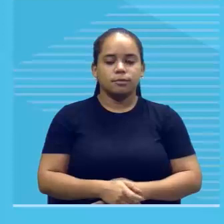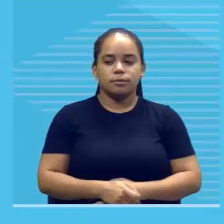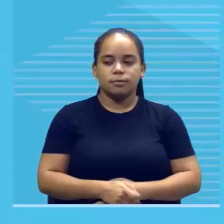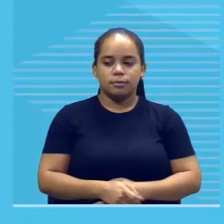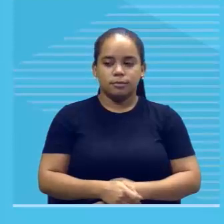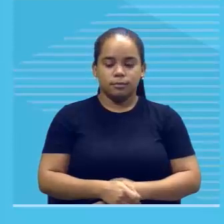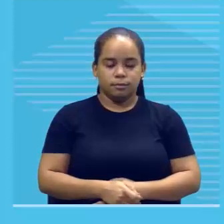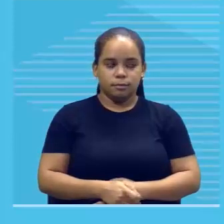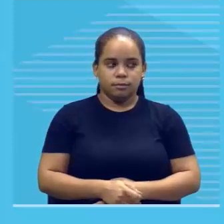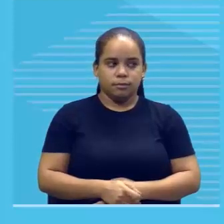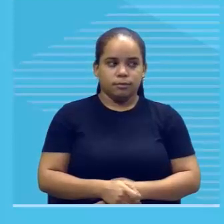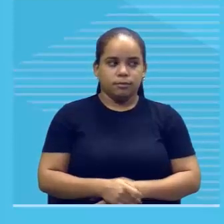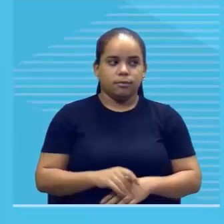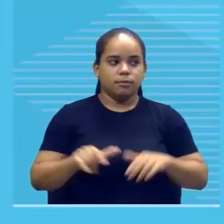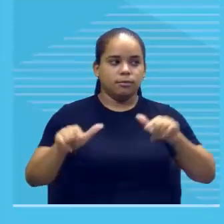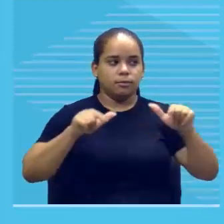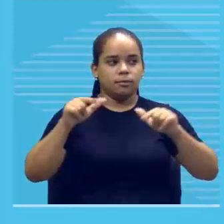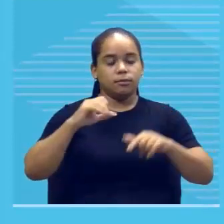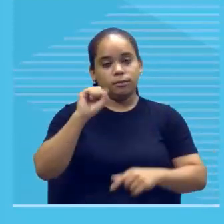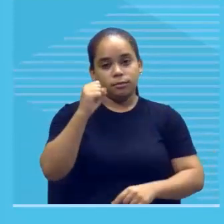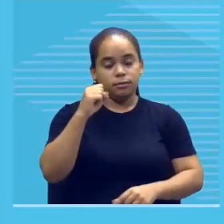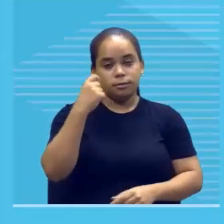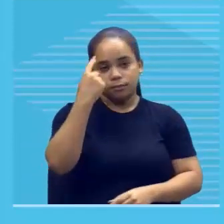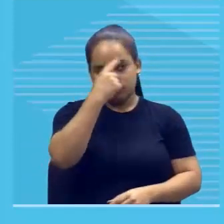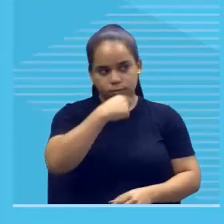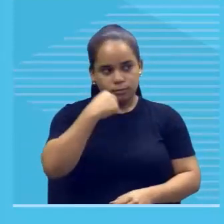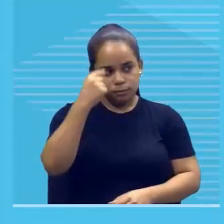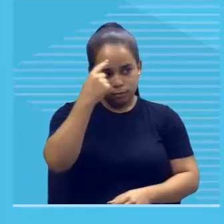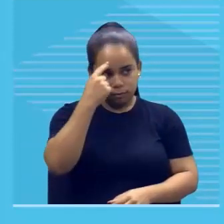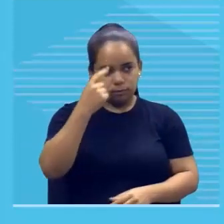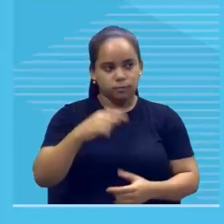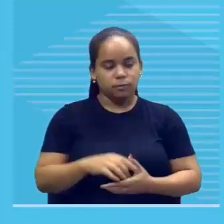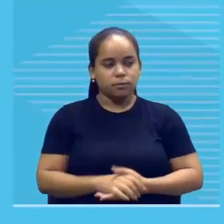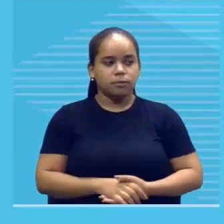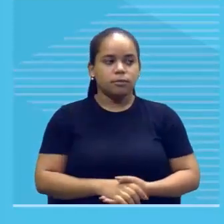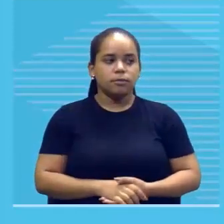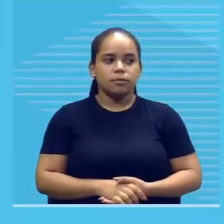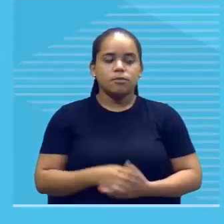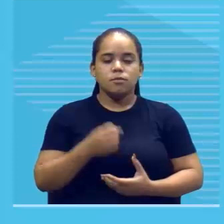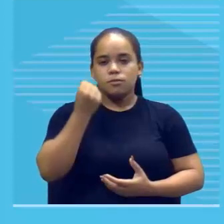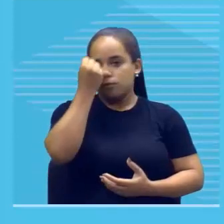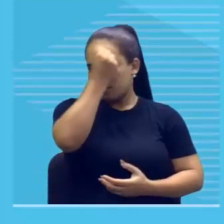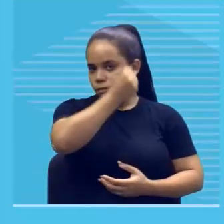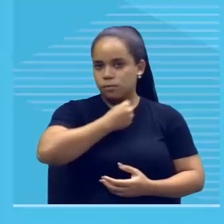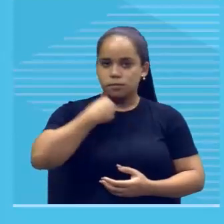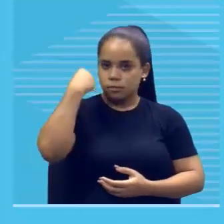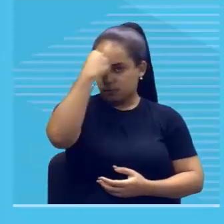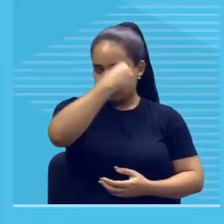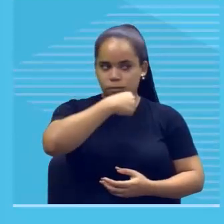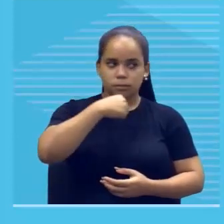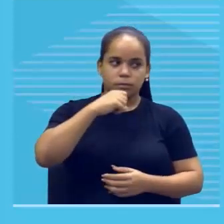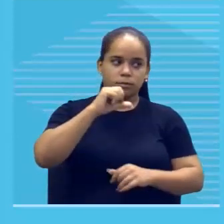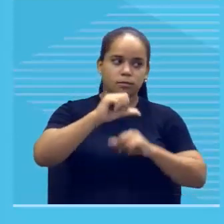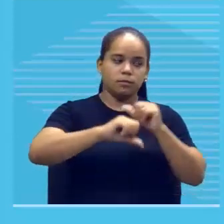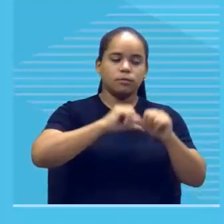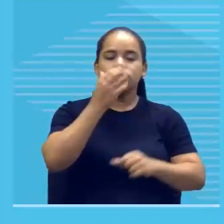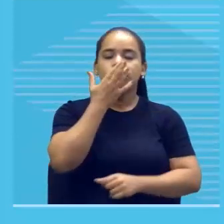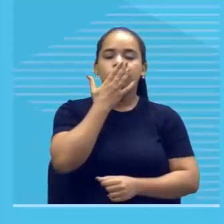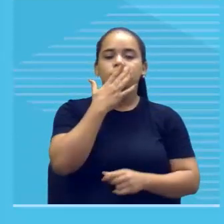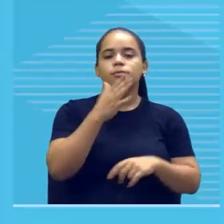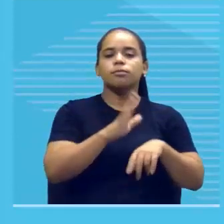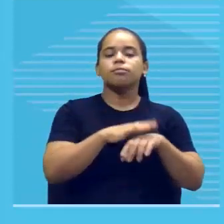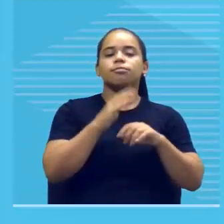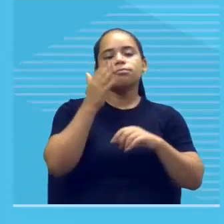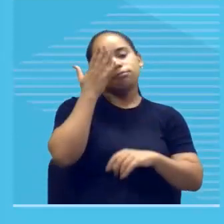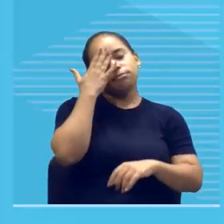tô trabalhando 8 horas por dia E aí e vamos mudar de cor aqui para deixar